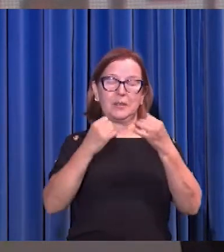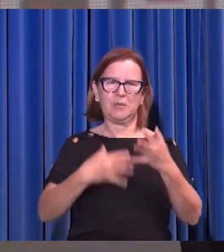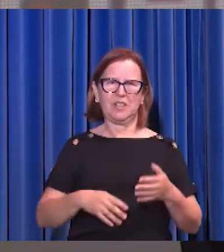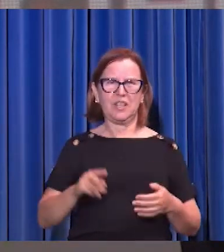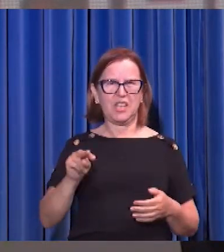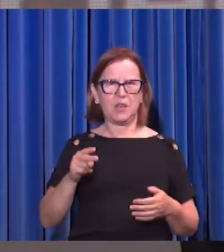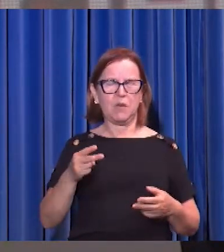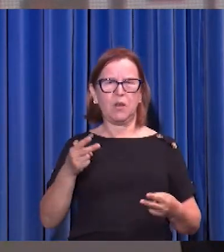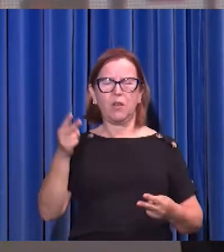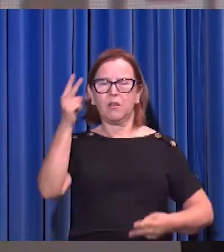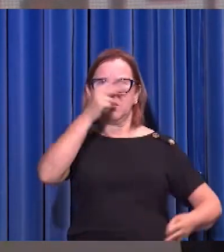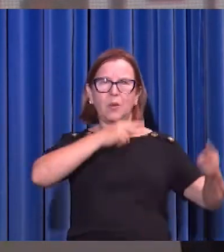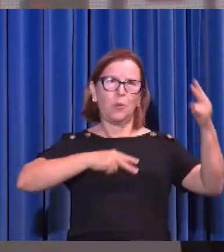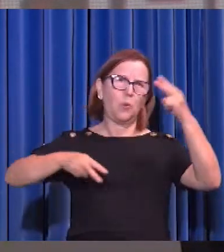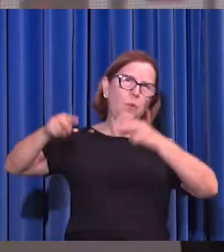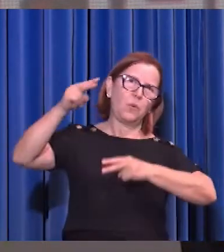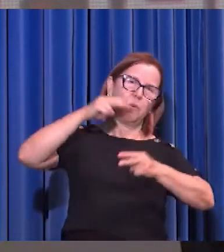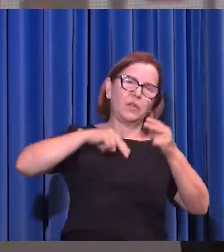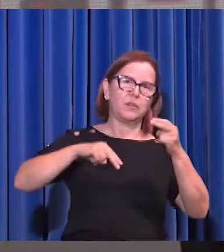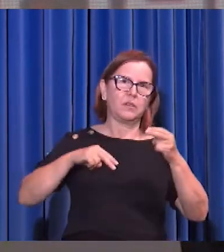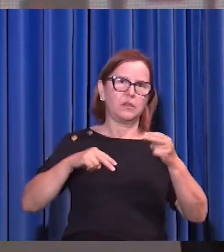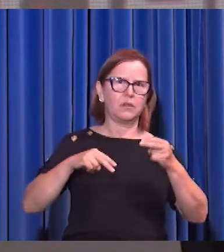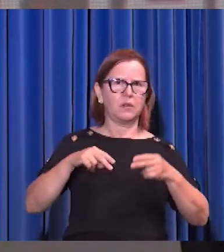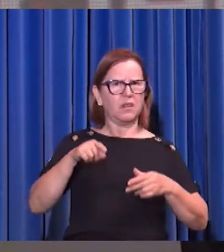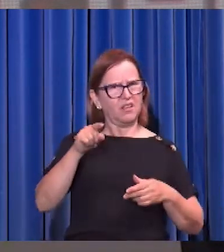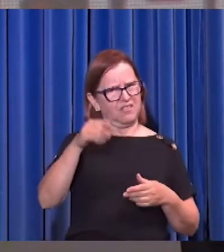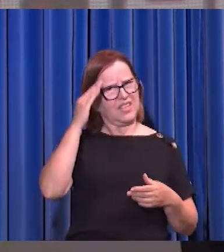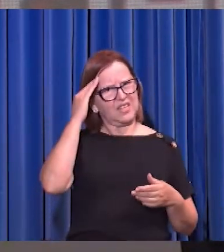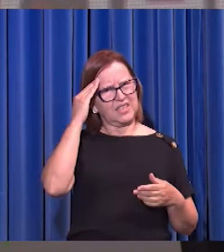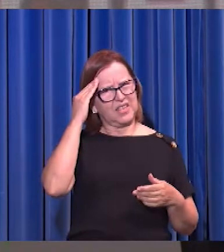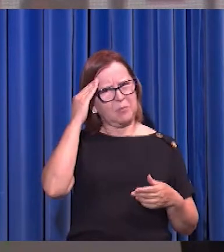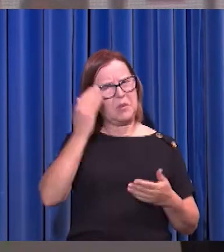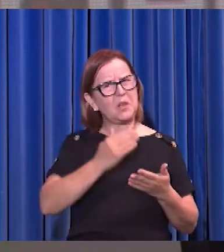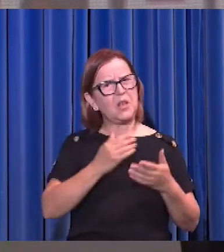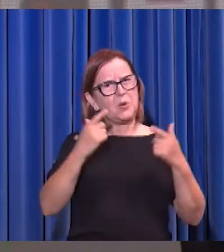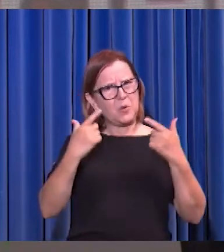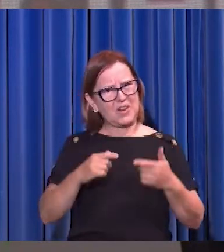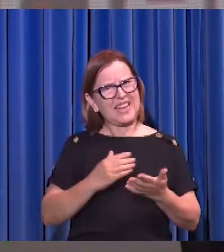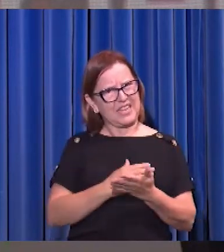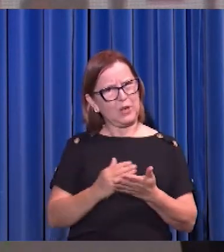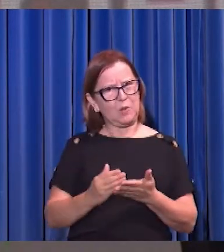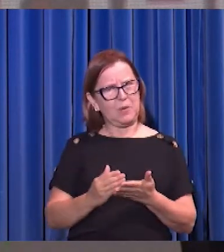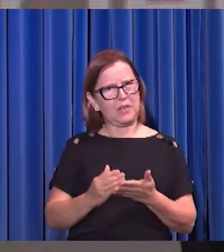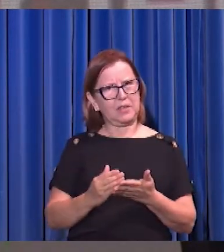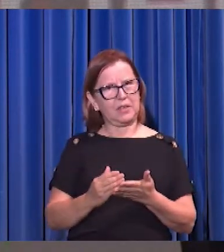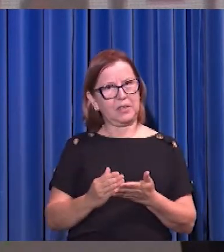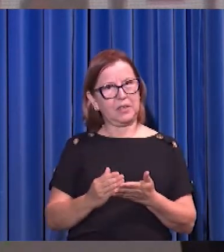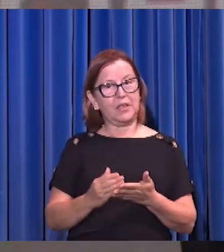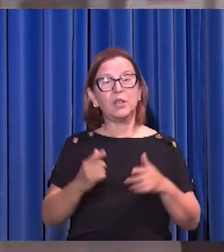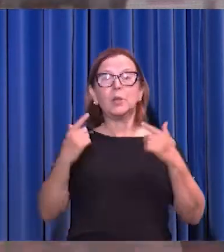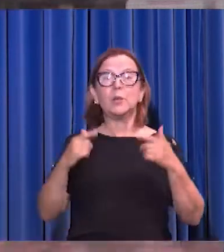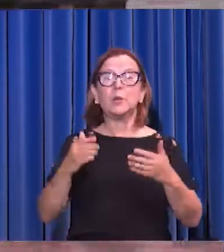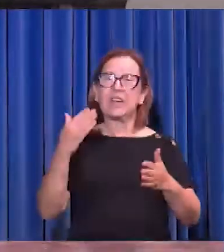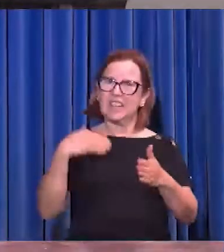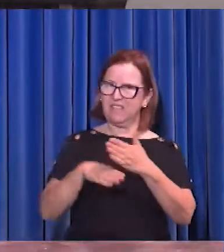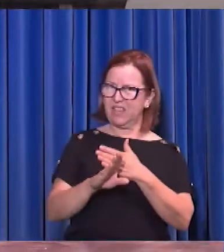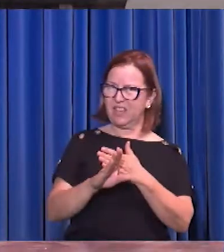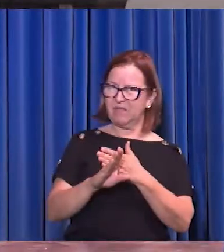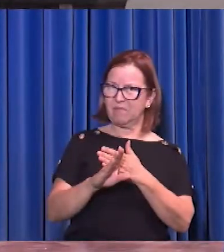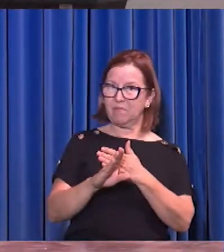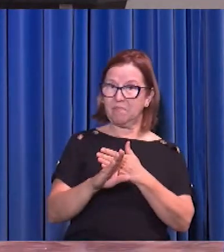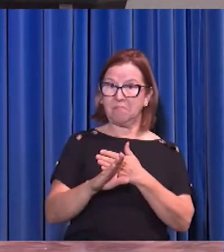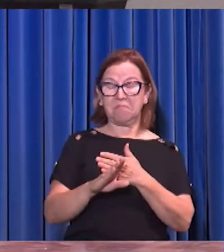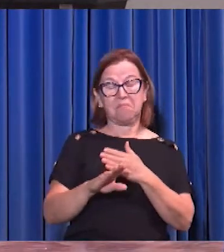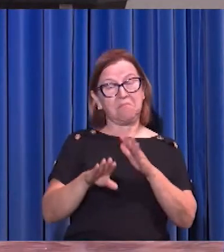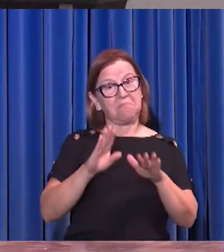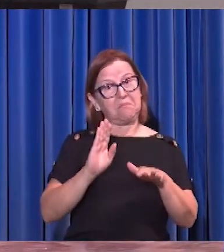Você sabe da onde vem o vento ou para onde ele vai? Talvez nós possamos saber